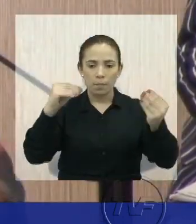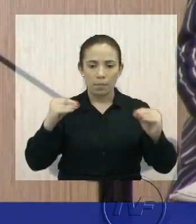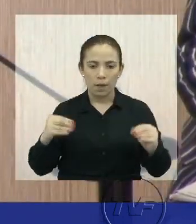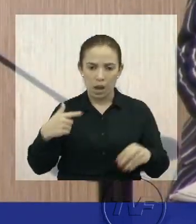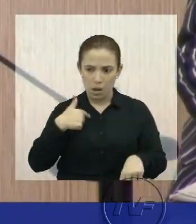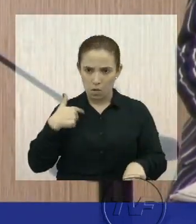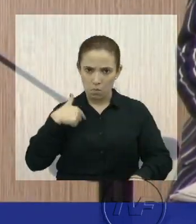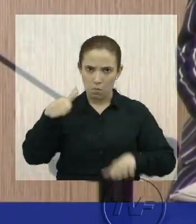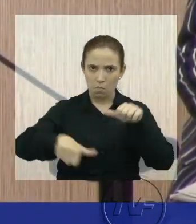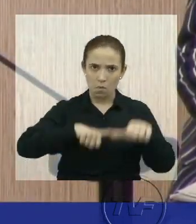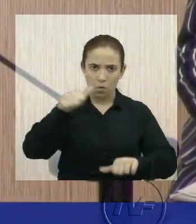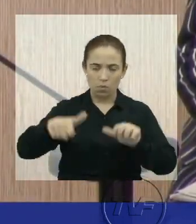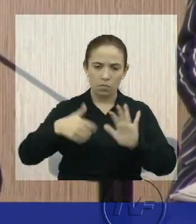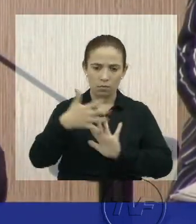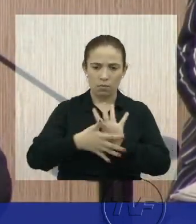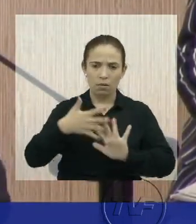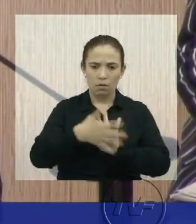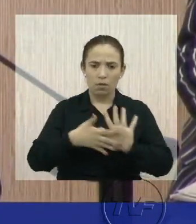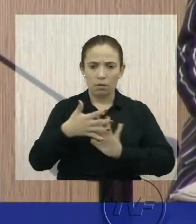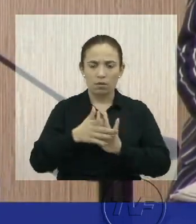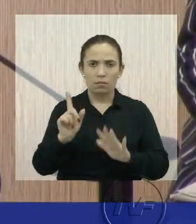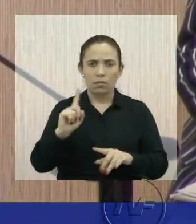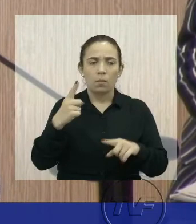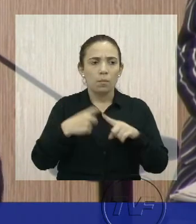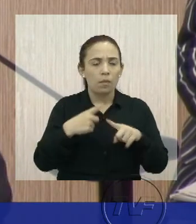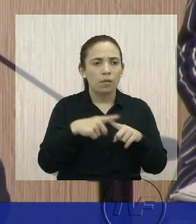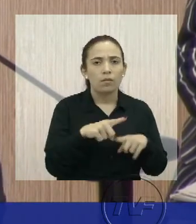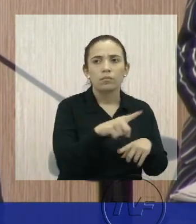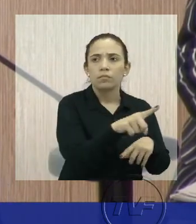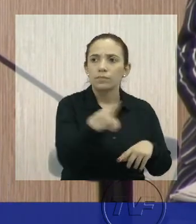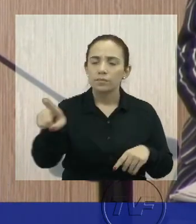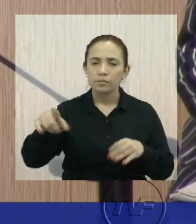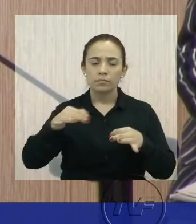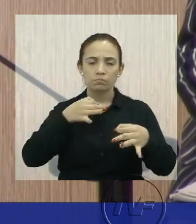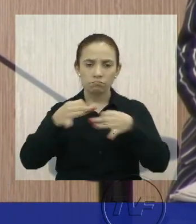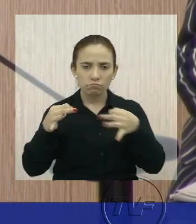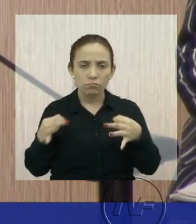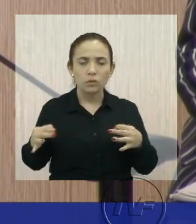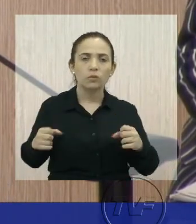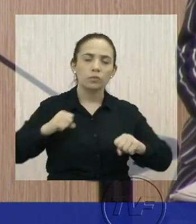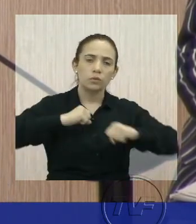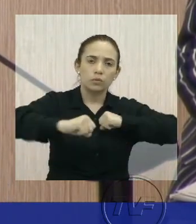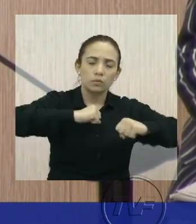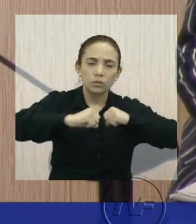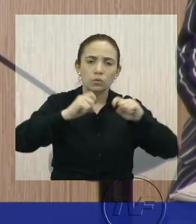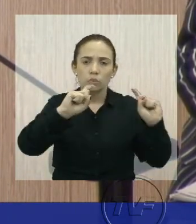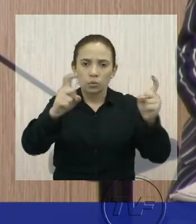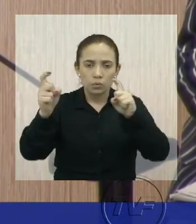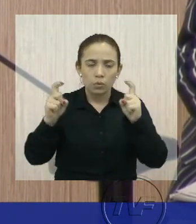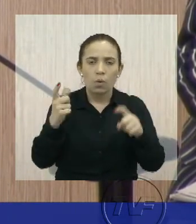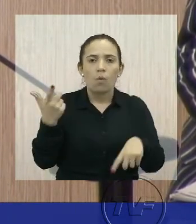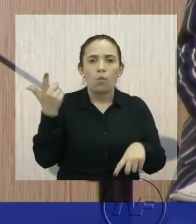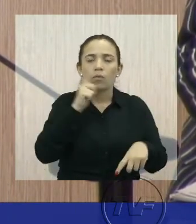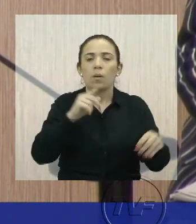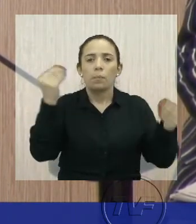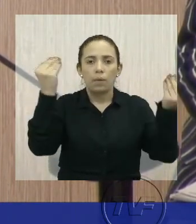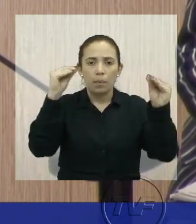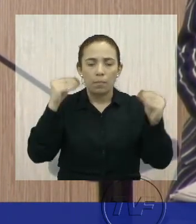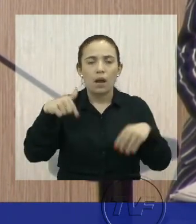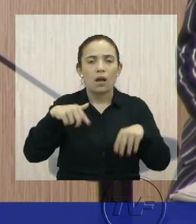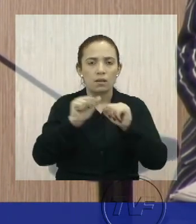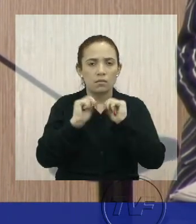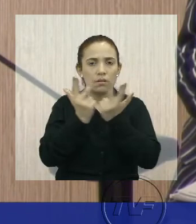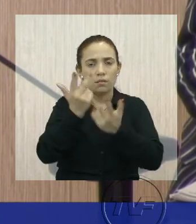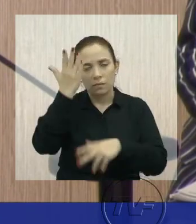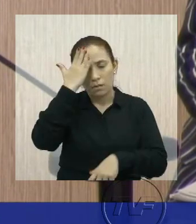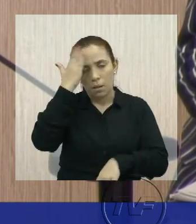mudando o texto o tempo todo, é porque a partir das contribuições, da evolução da discussão, a gente encontra saídas e certamente a Câmara saberá acolher